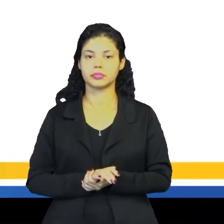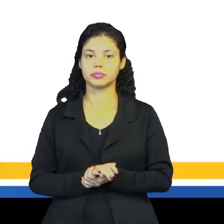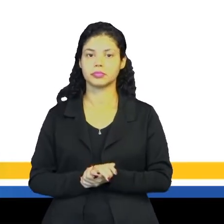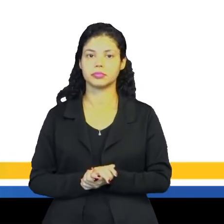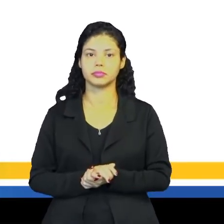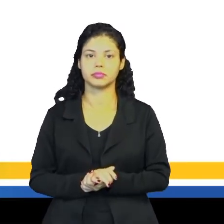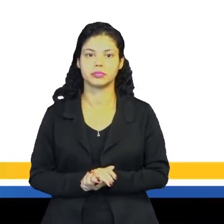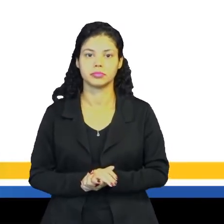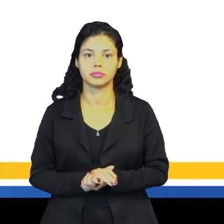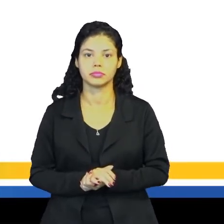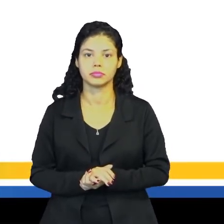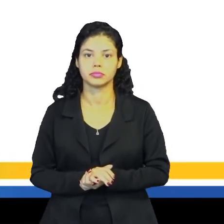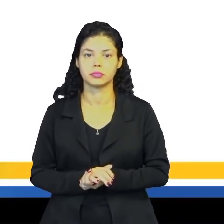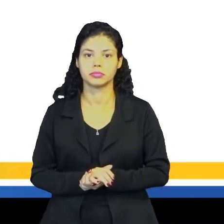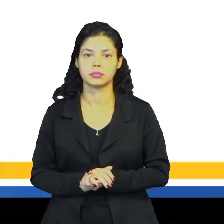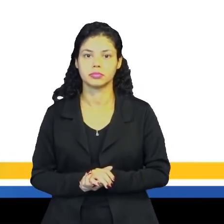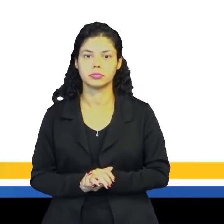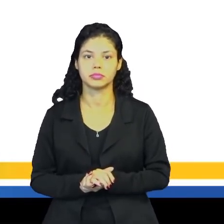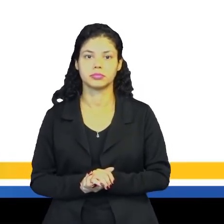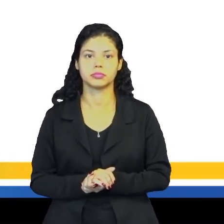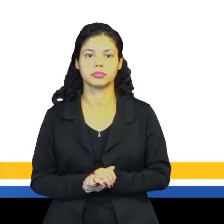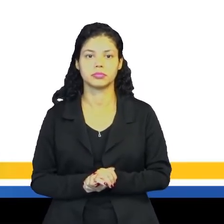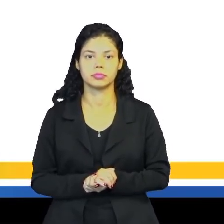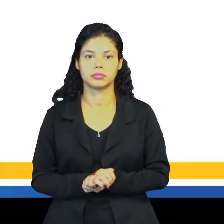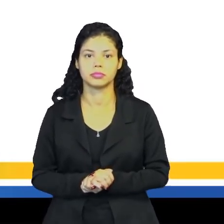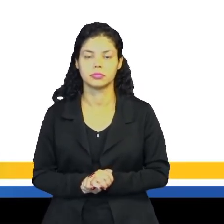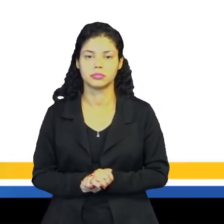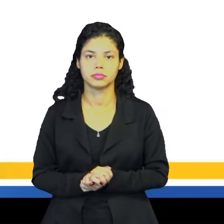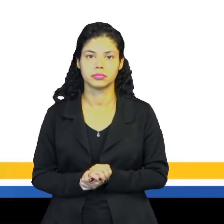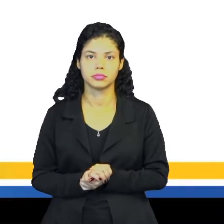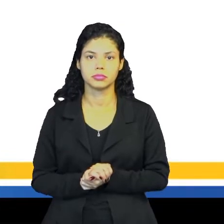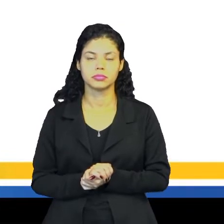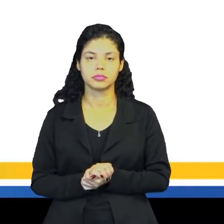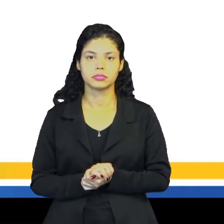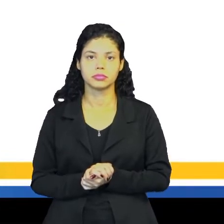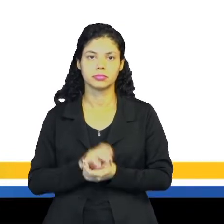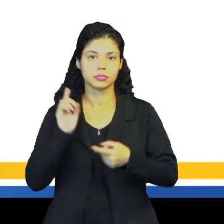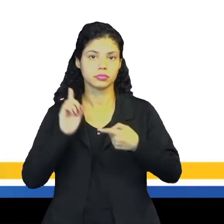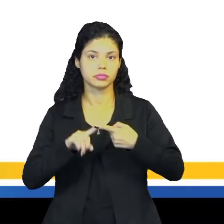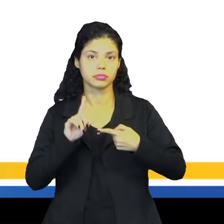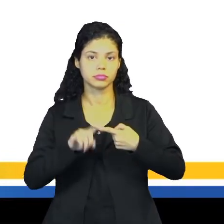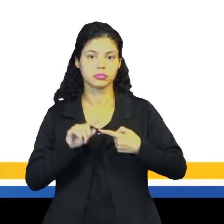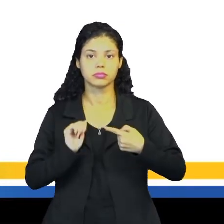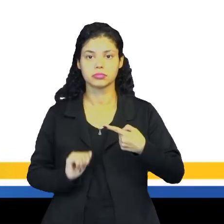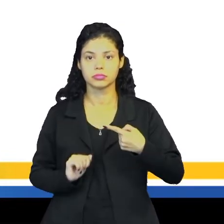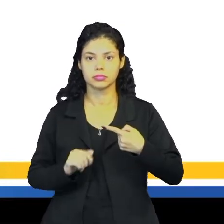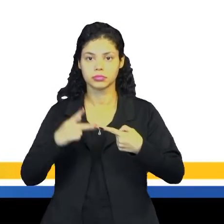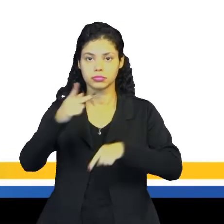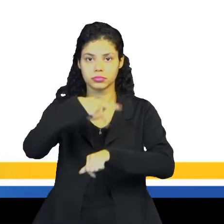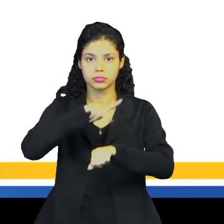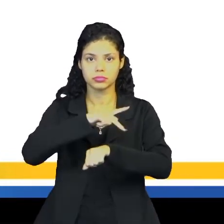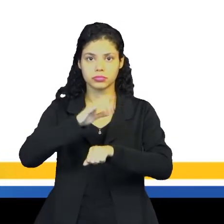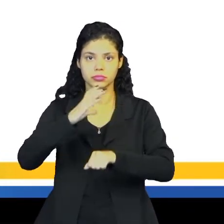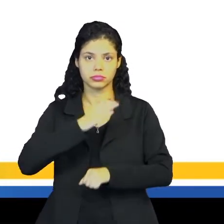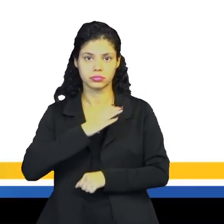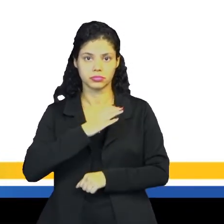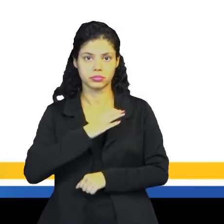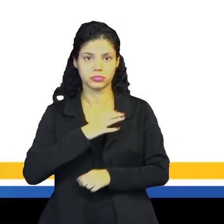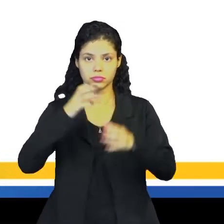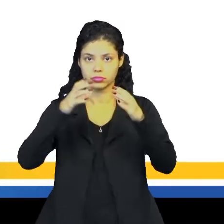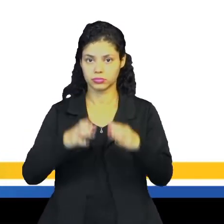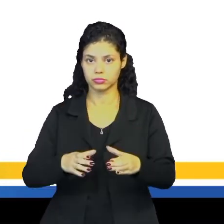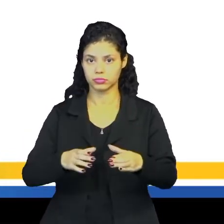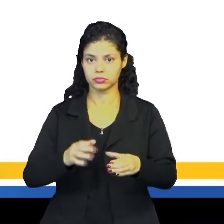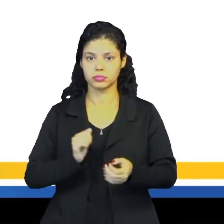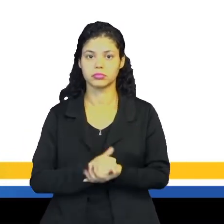o in, ele vai ser falado com country, century e neighborhood. No caso, país, cidade e